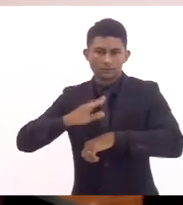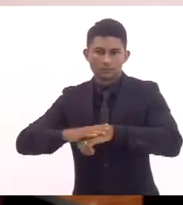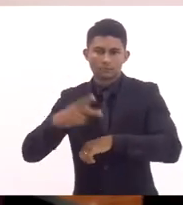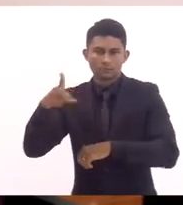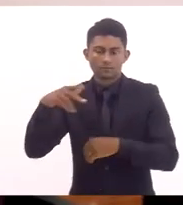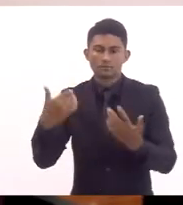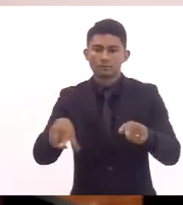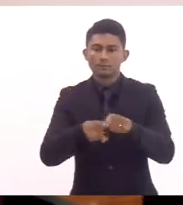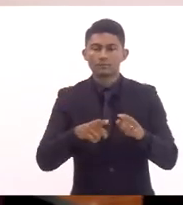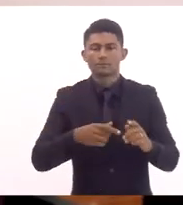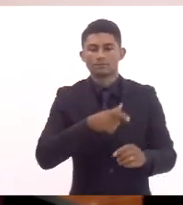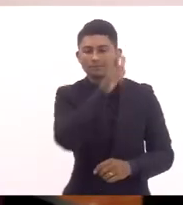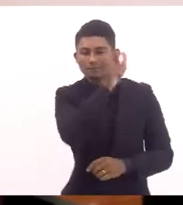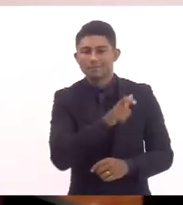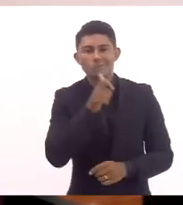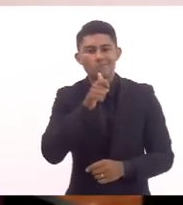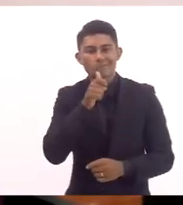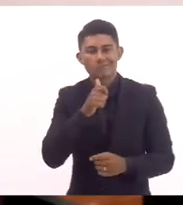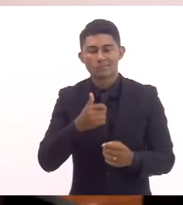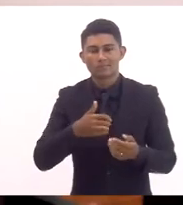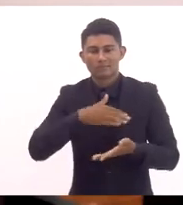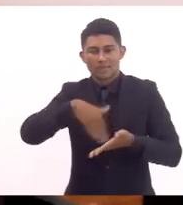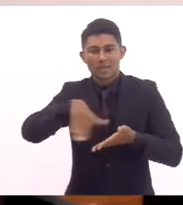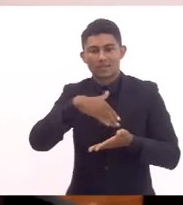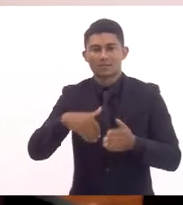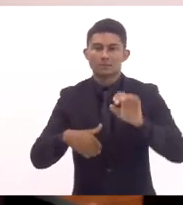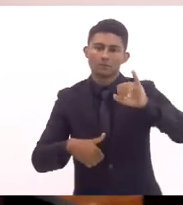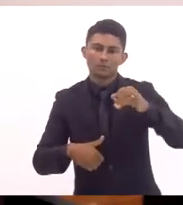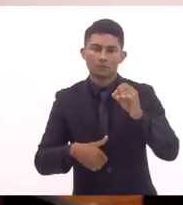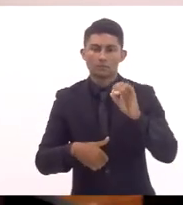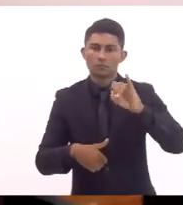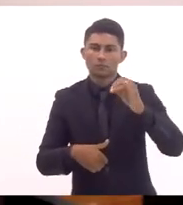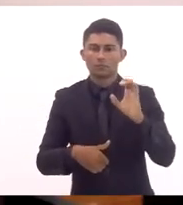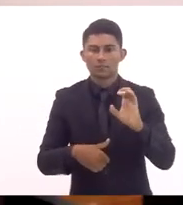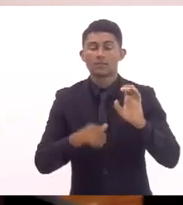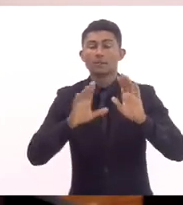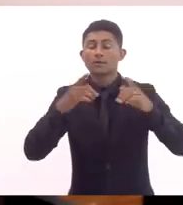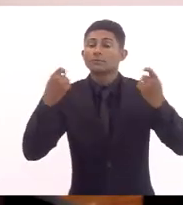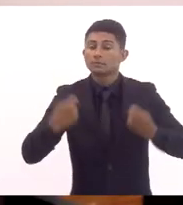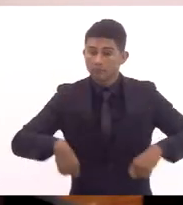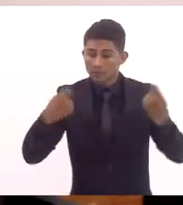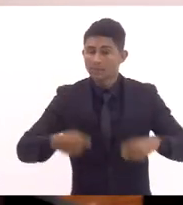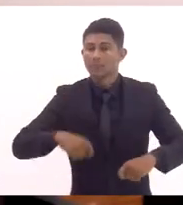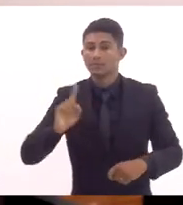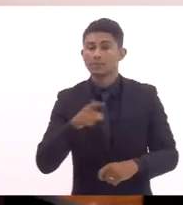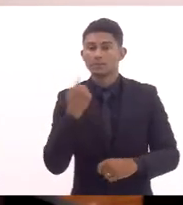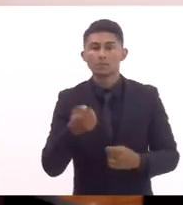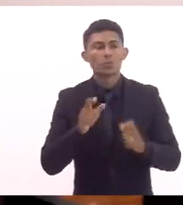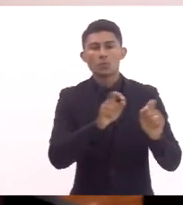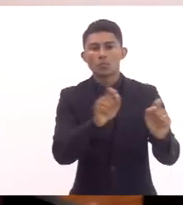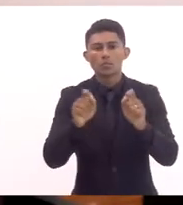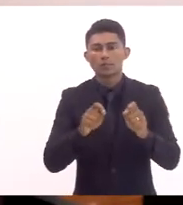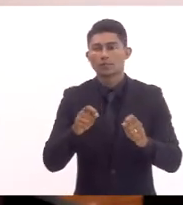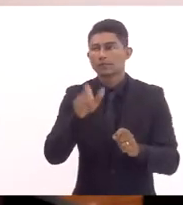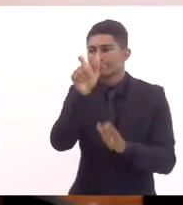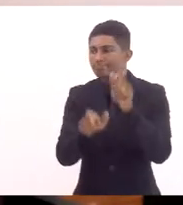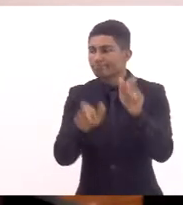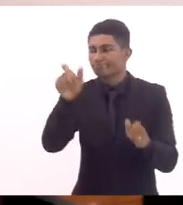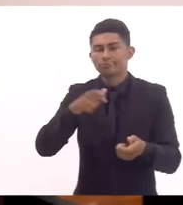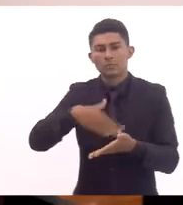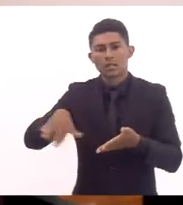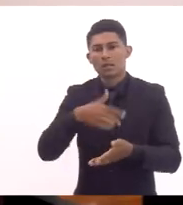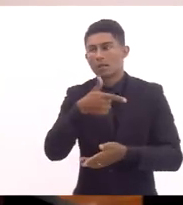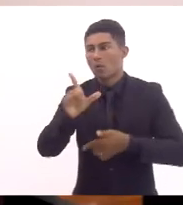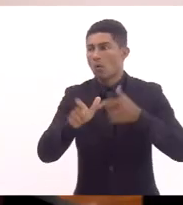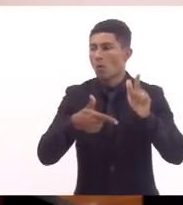nossa secretária Joyce a plaquinha que estou representando mas a gente precisa também incidir nos outros secretários para que a gente